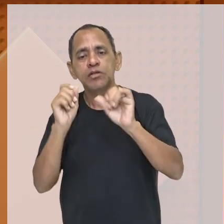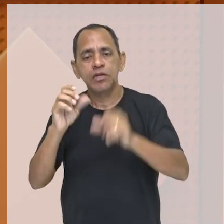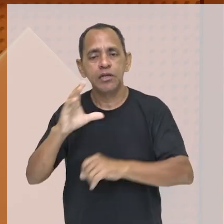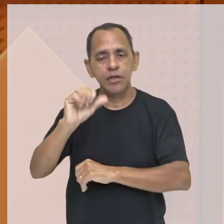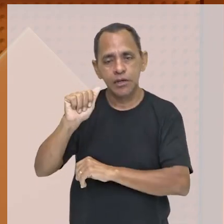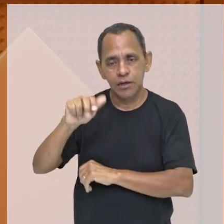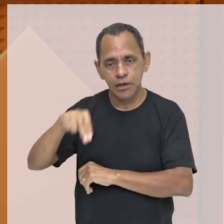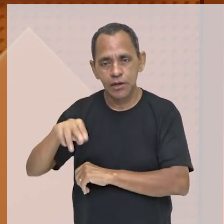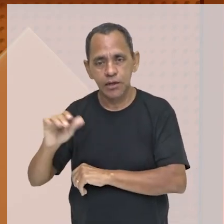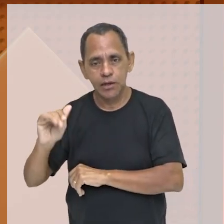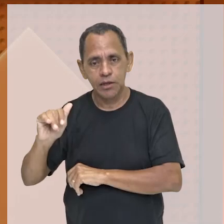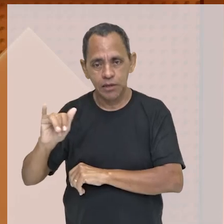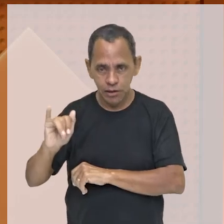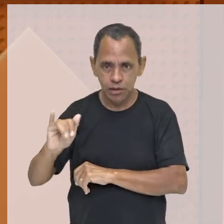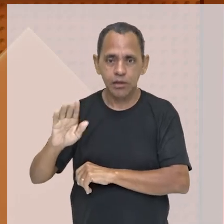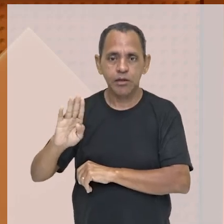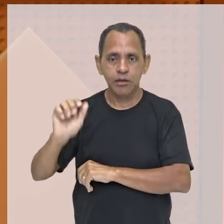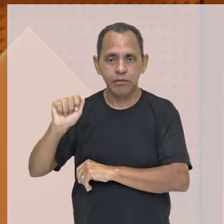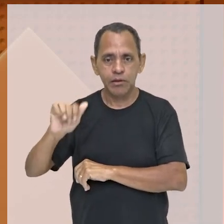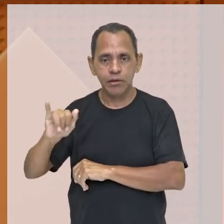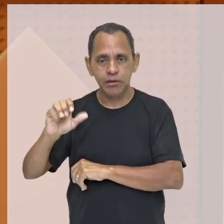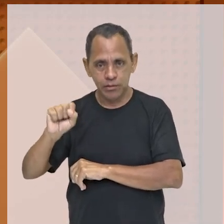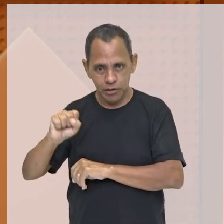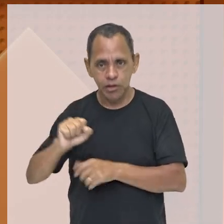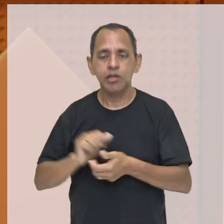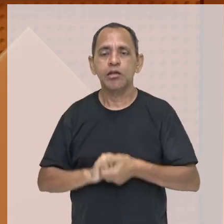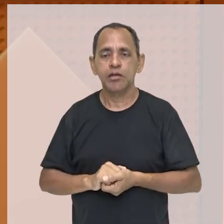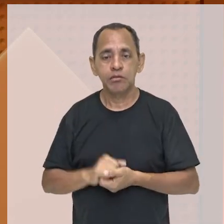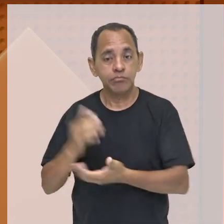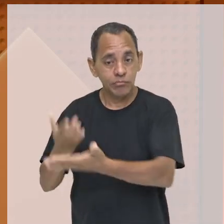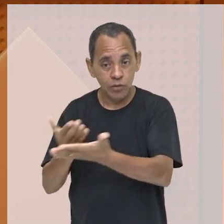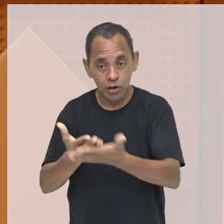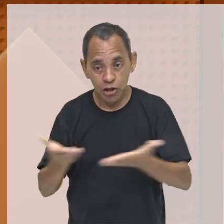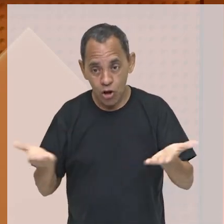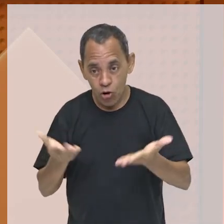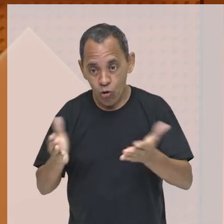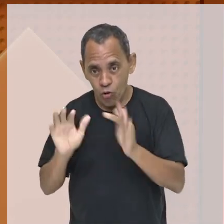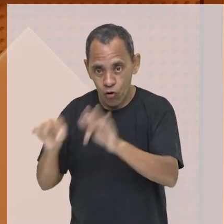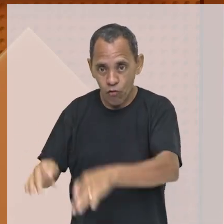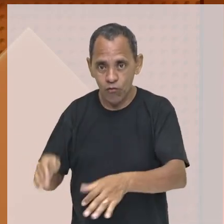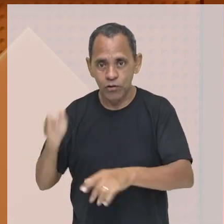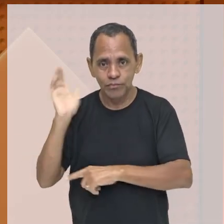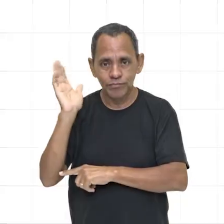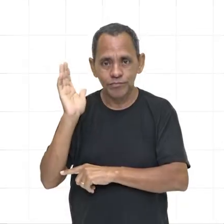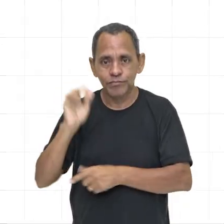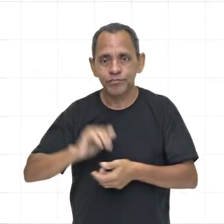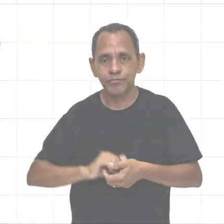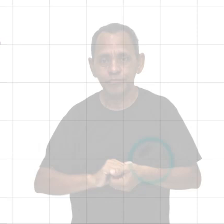selvagens. Tudo bem? Essa foi a nossa aula, eu espero que você tenha gostado, a gente se vê numa outra.